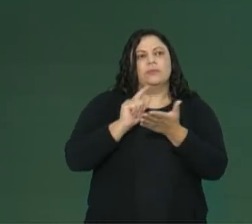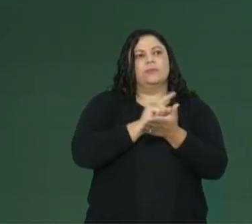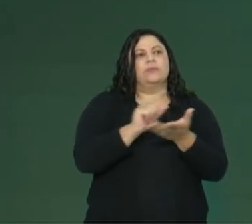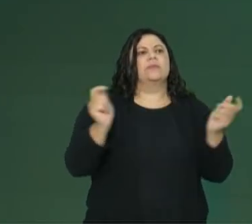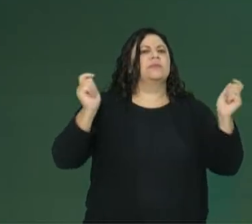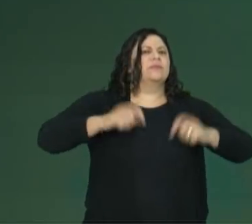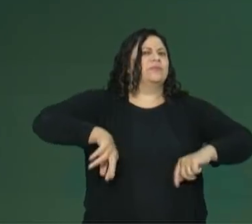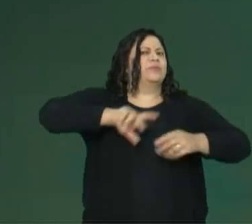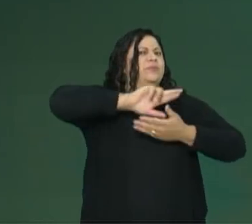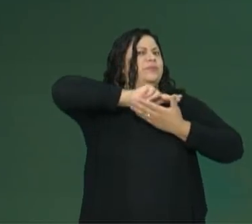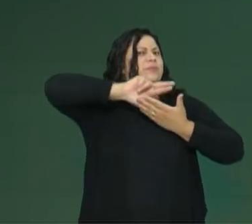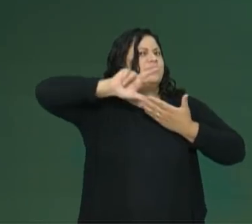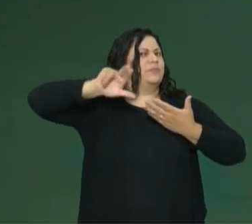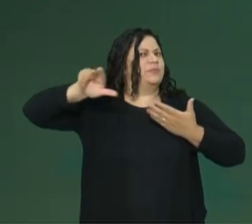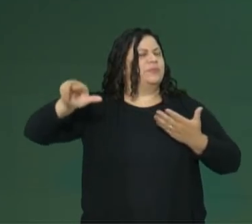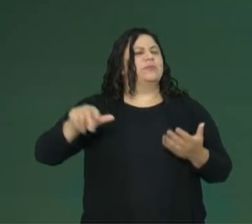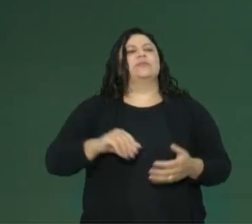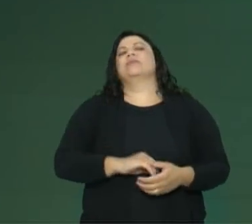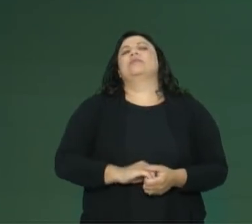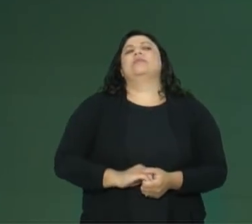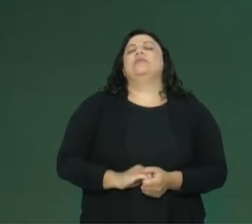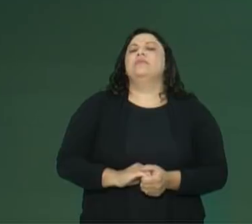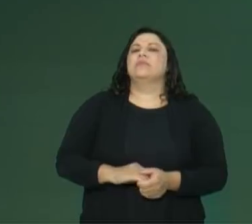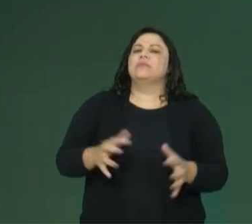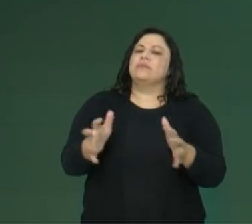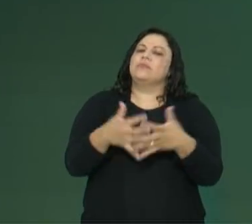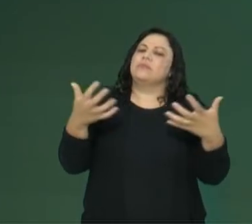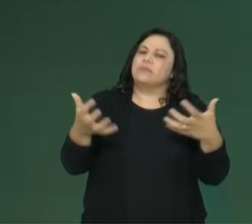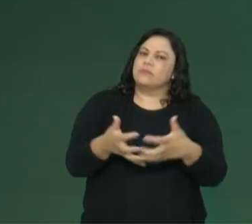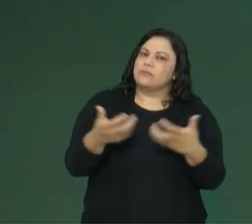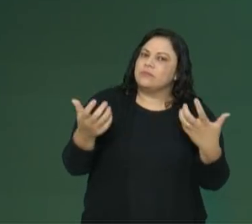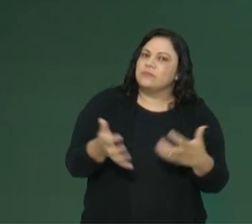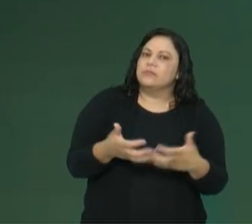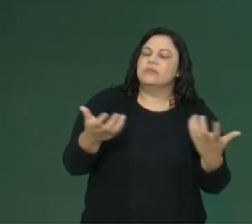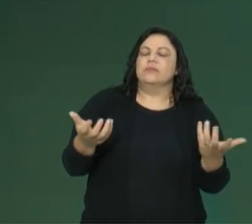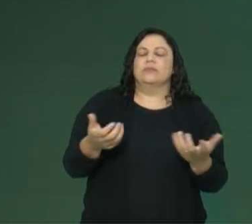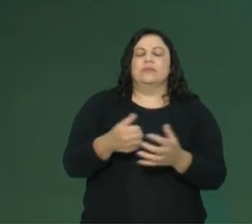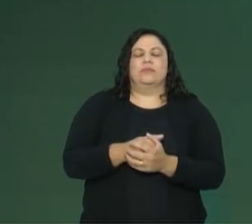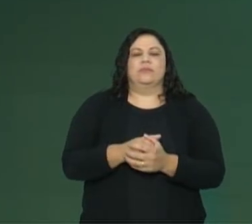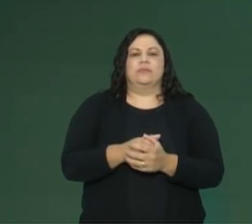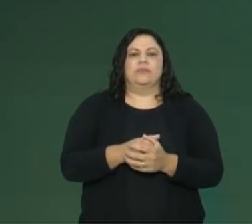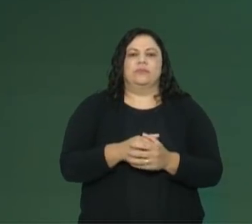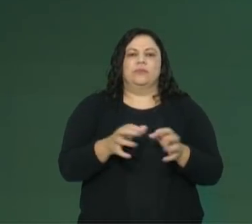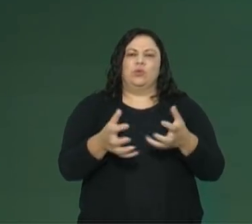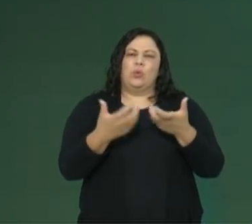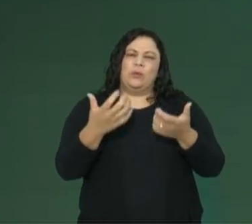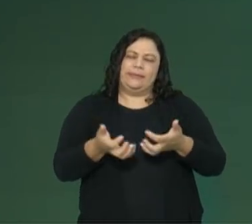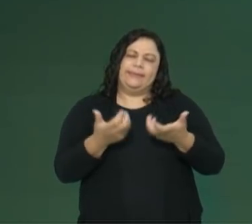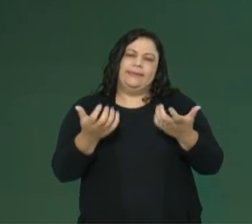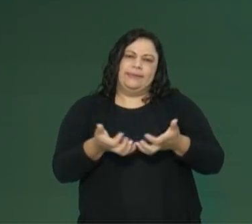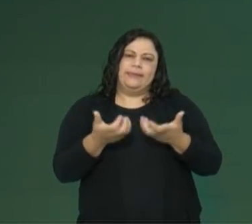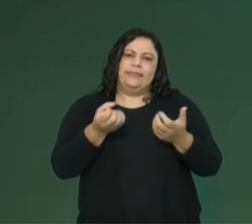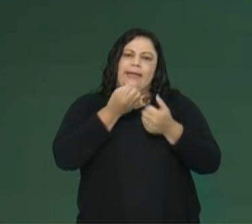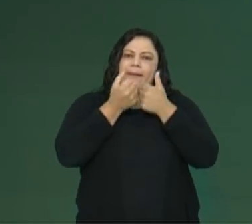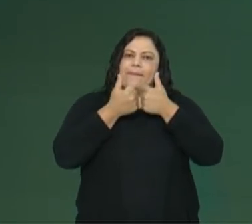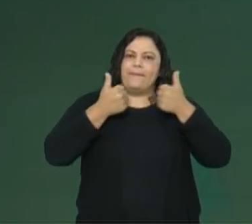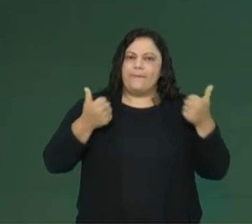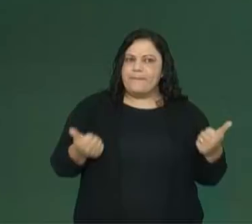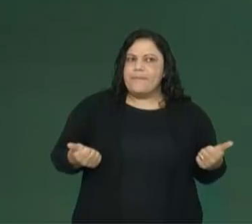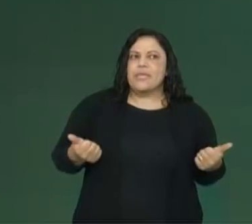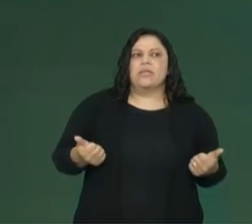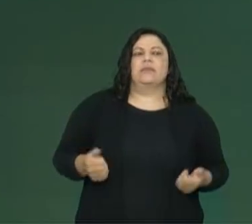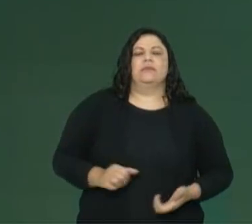Tem várias saídas. Lavar verduras e legumes, cozinhar bem os alimentos, todos os processos que vimos para as